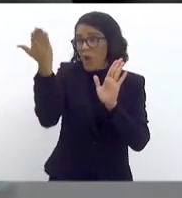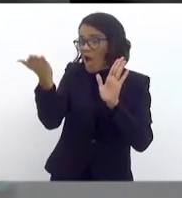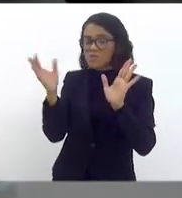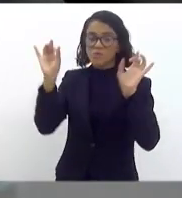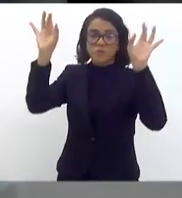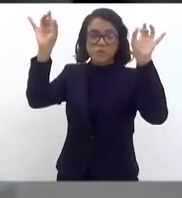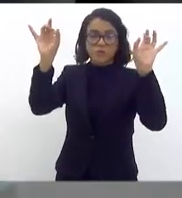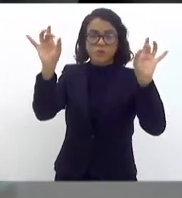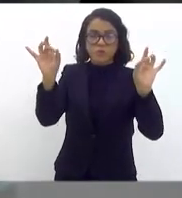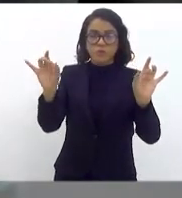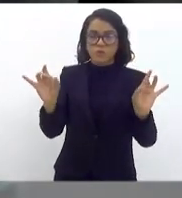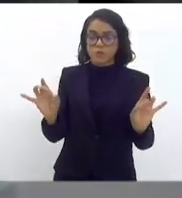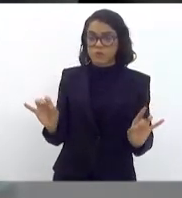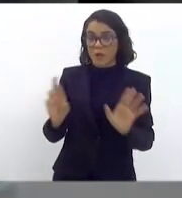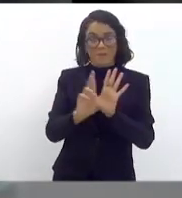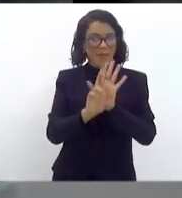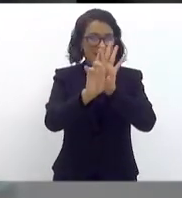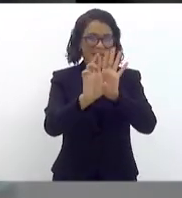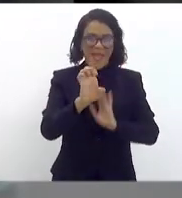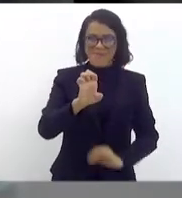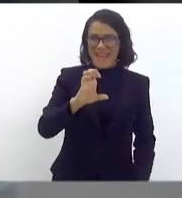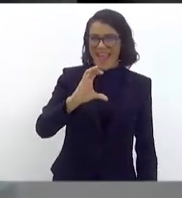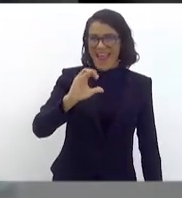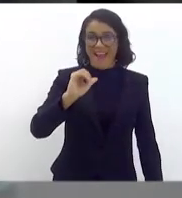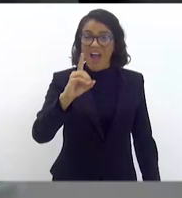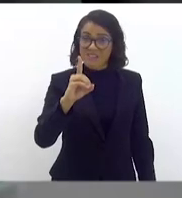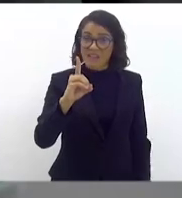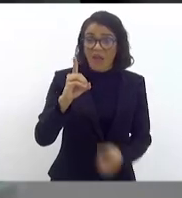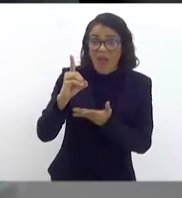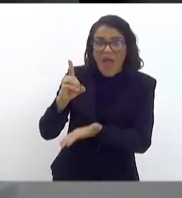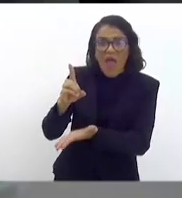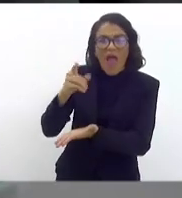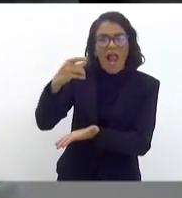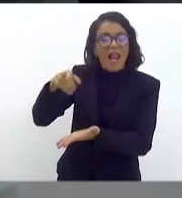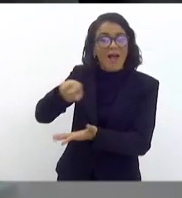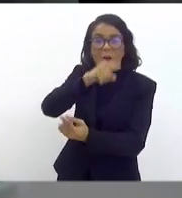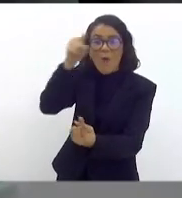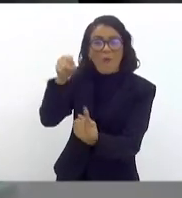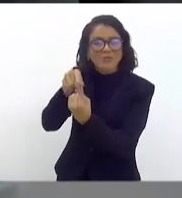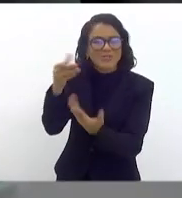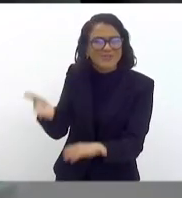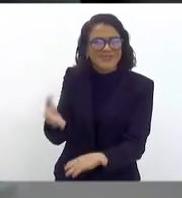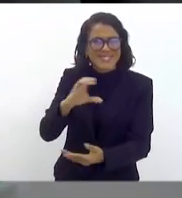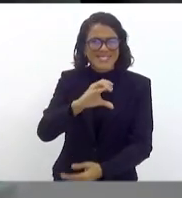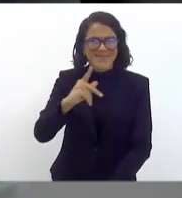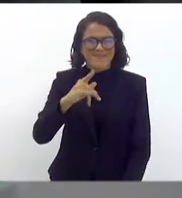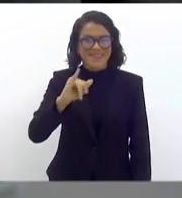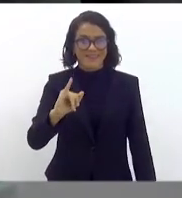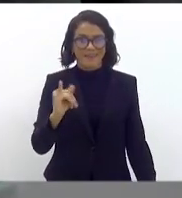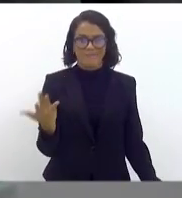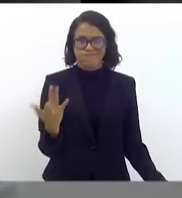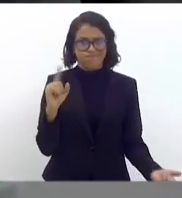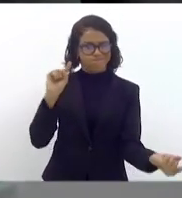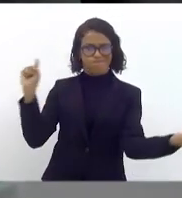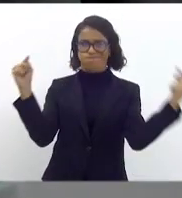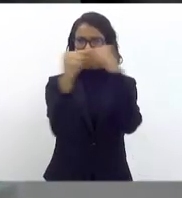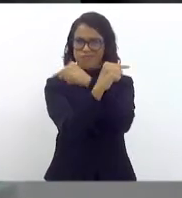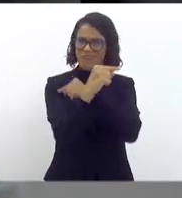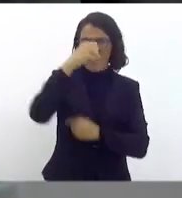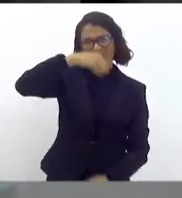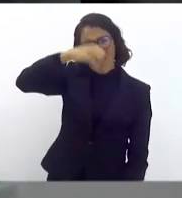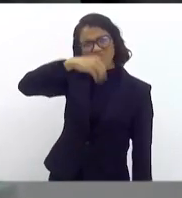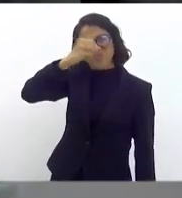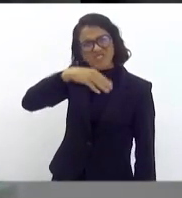ilustre representante do ECAD, que é o objeto da presente CPI. Veja só que contrassenso, petulância, e eu diria